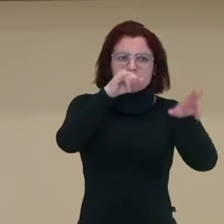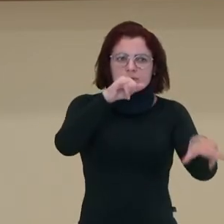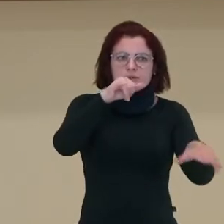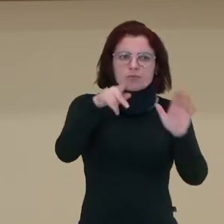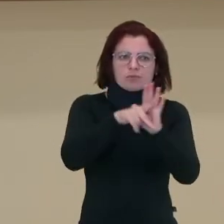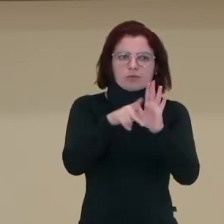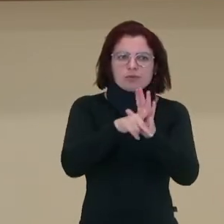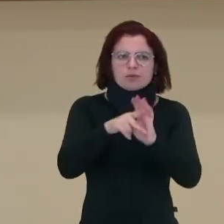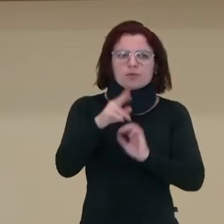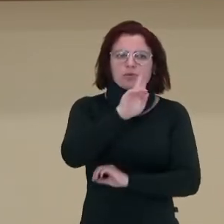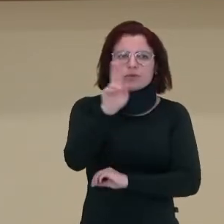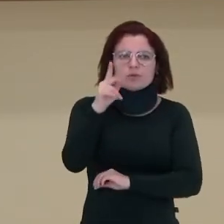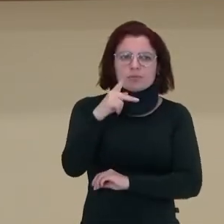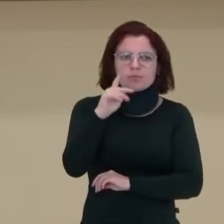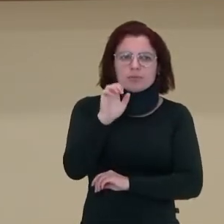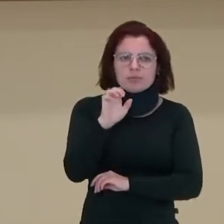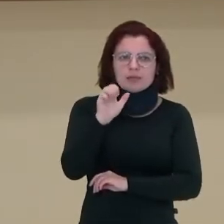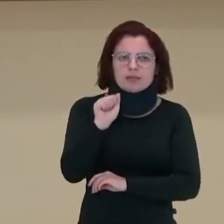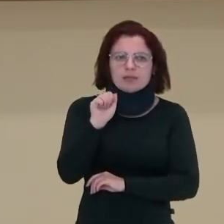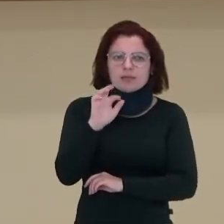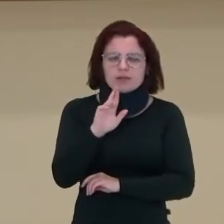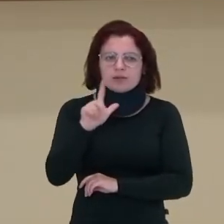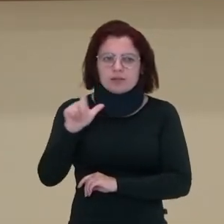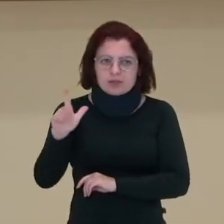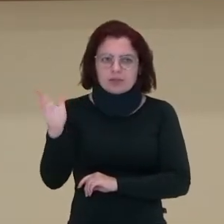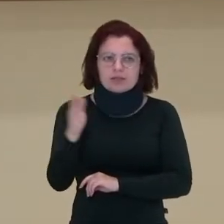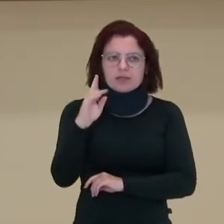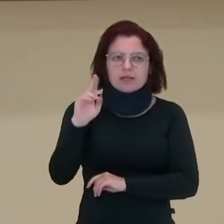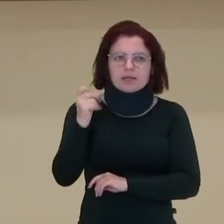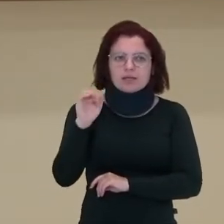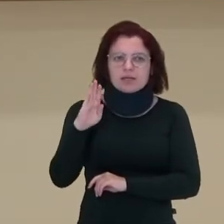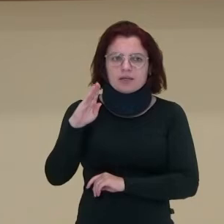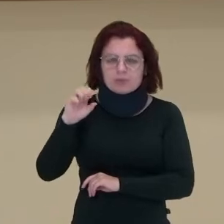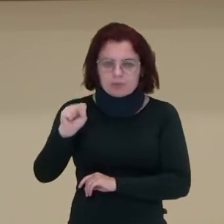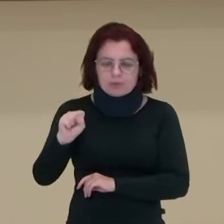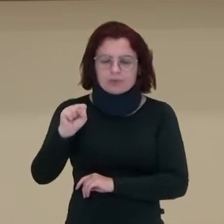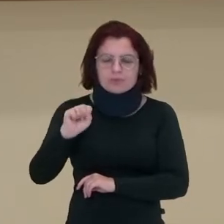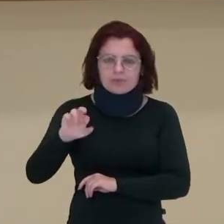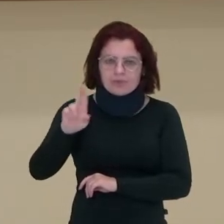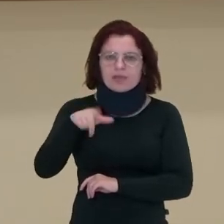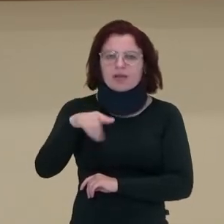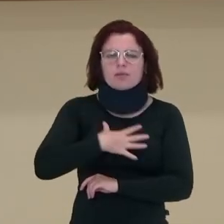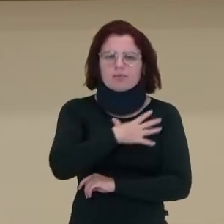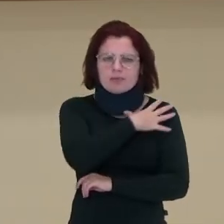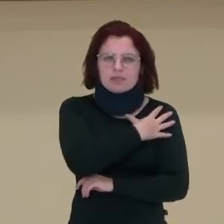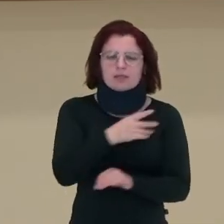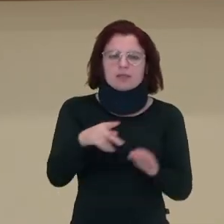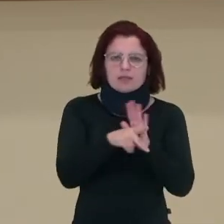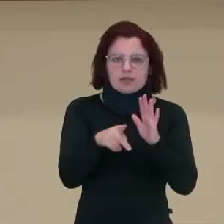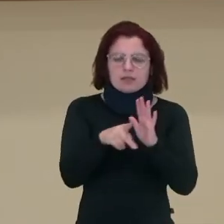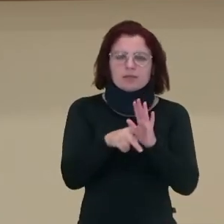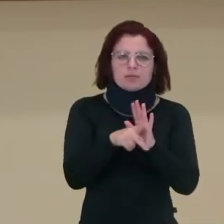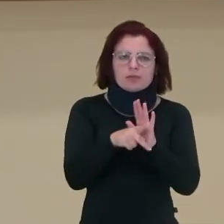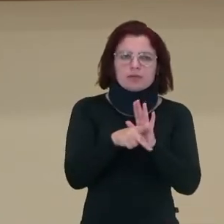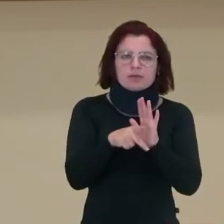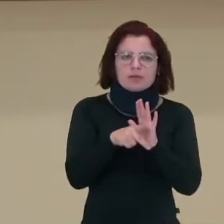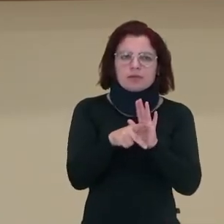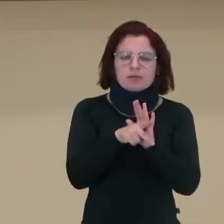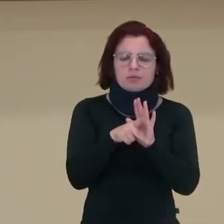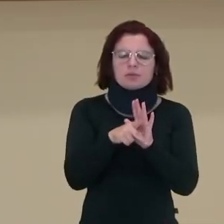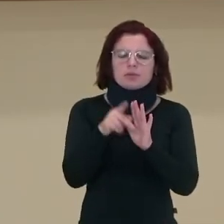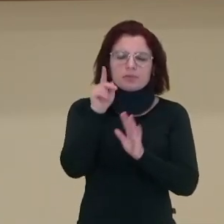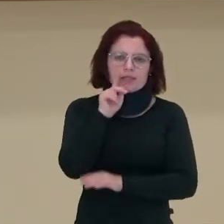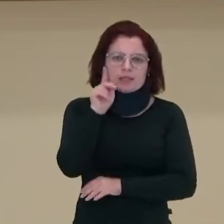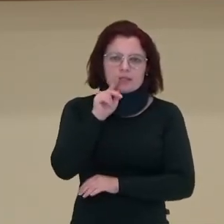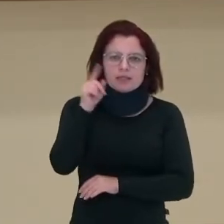base militar naval de Pearl Harbor, que era uma base militar norte-americana no Havaí, e a gente vai ver